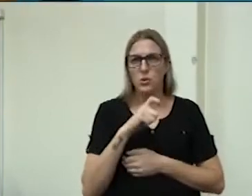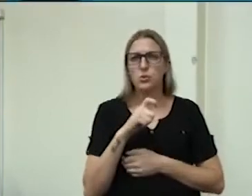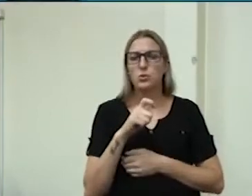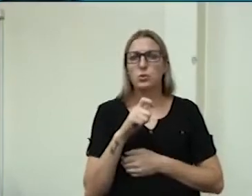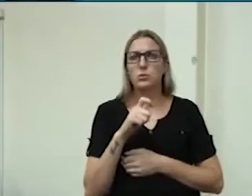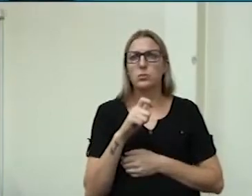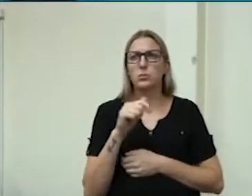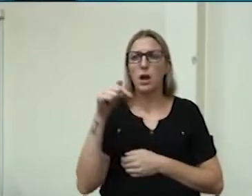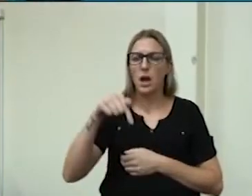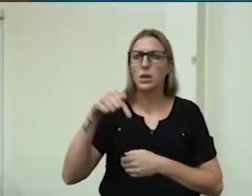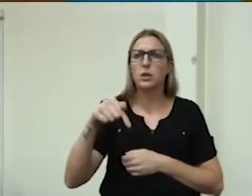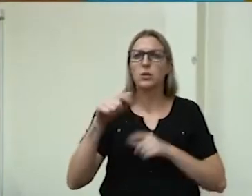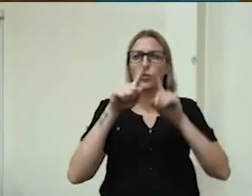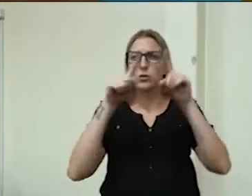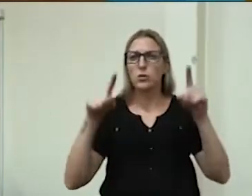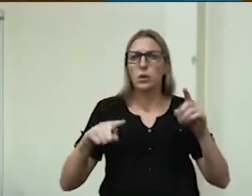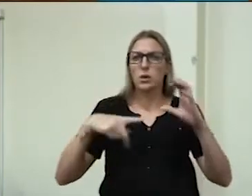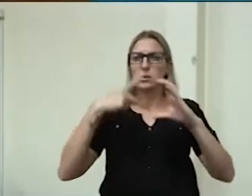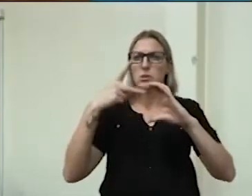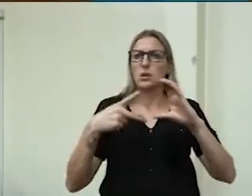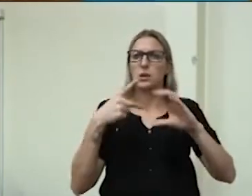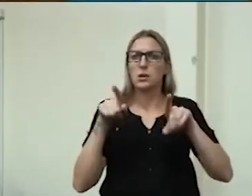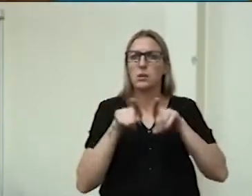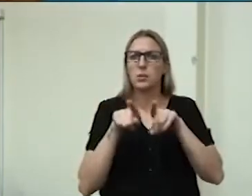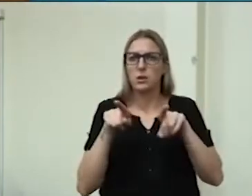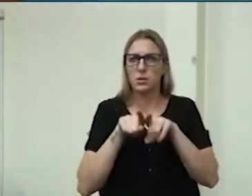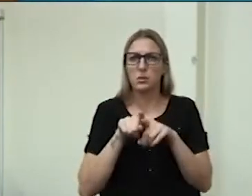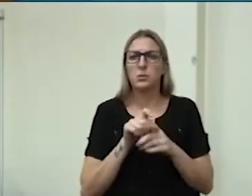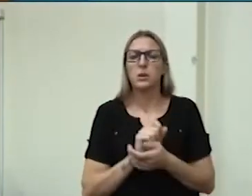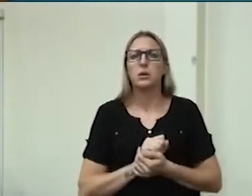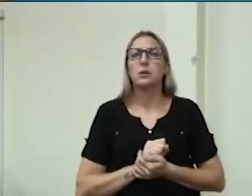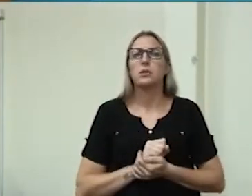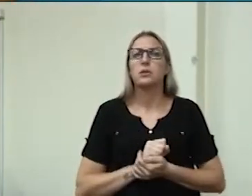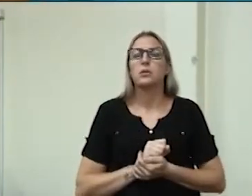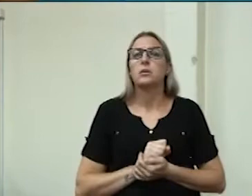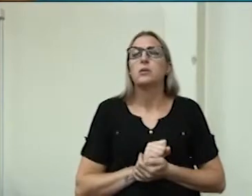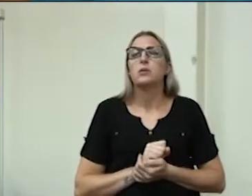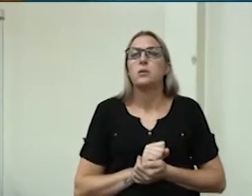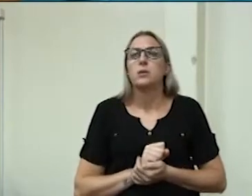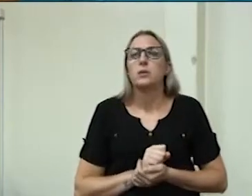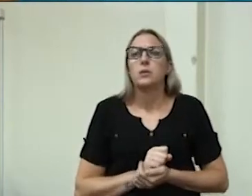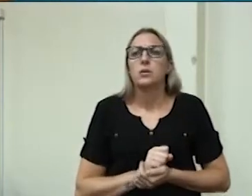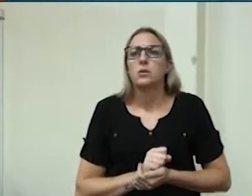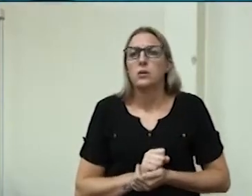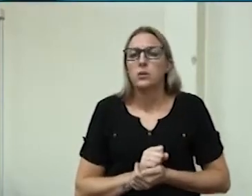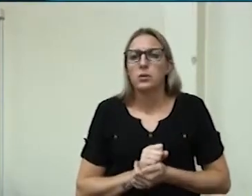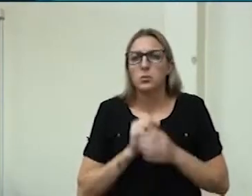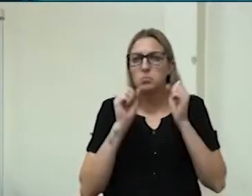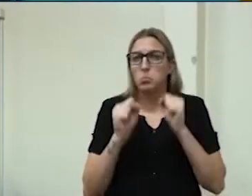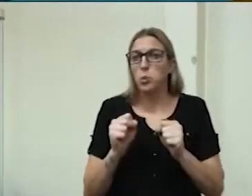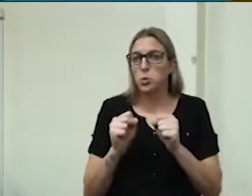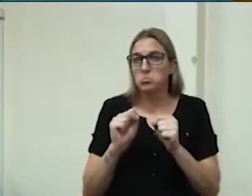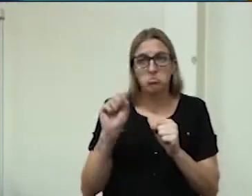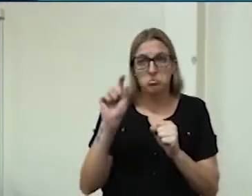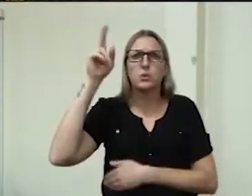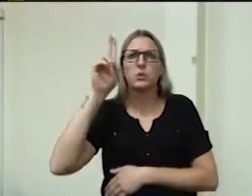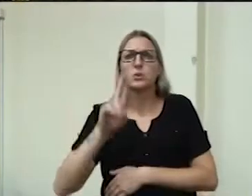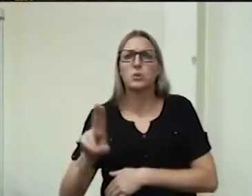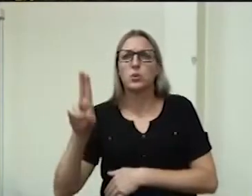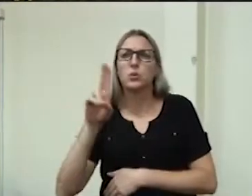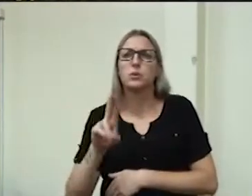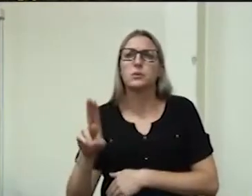funcionários da Casa Legislativa, se não for assim que a gente possa pedir até para fazer o convênio junto ao SESC também para os funcionários dessa Casa